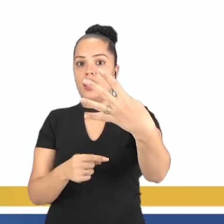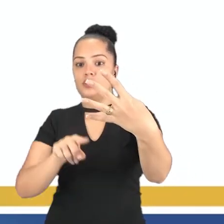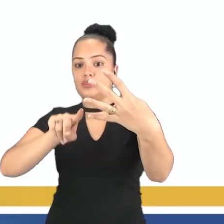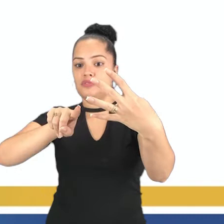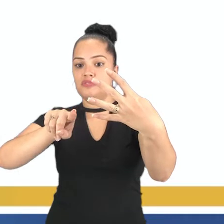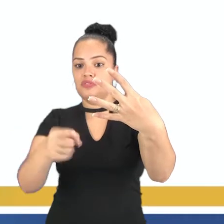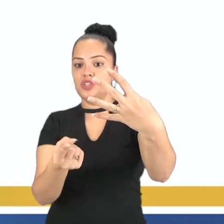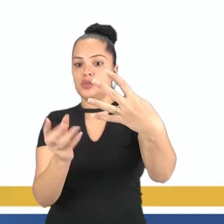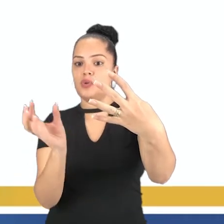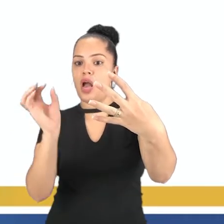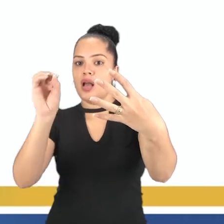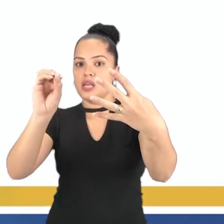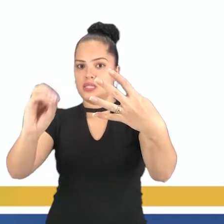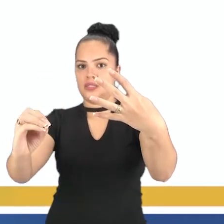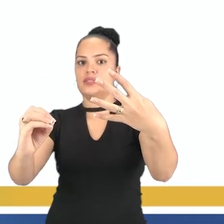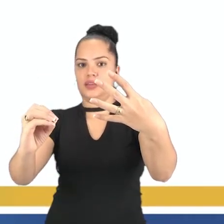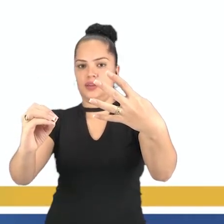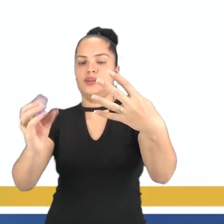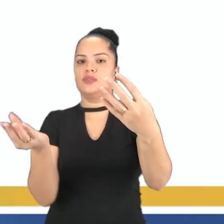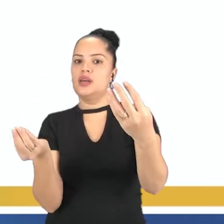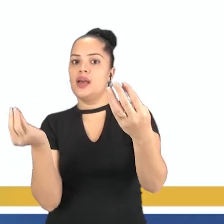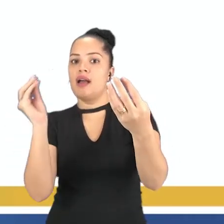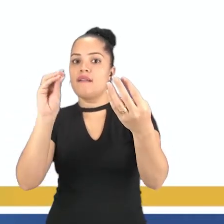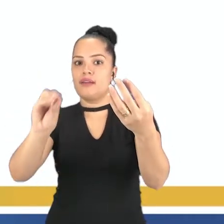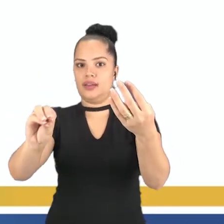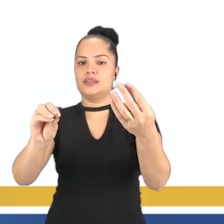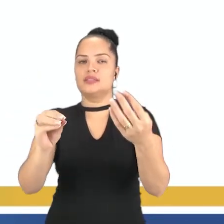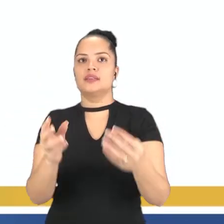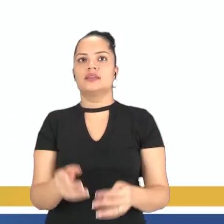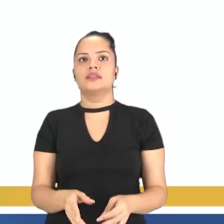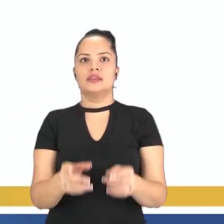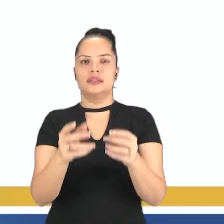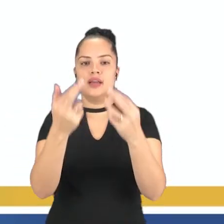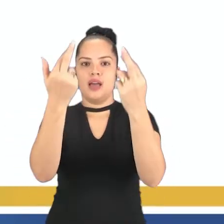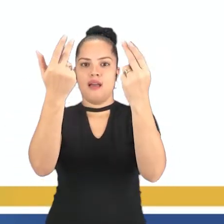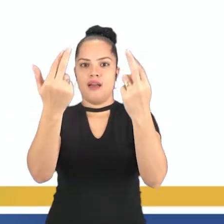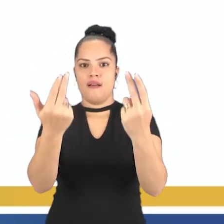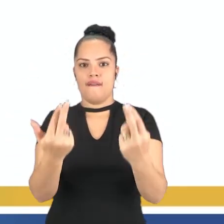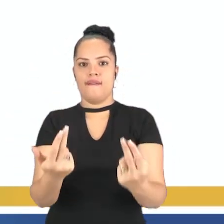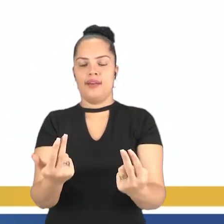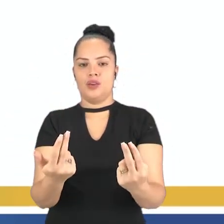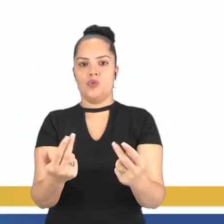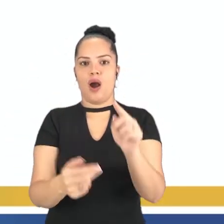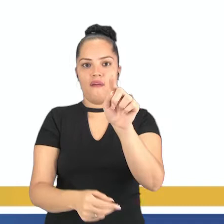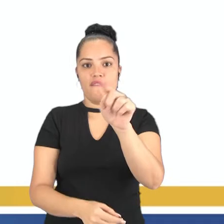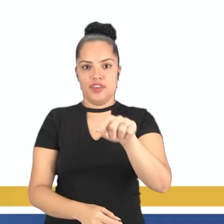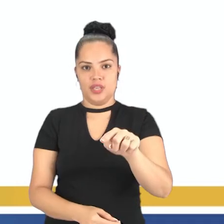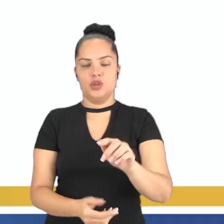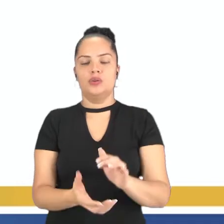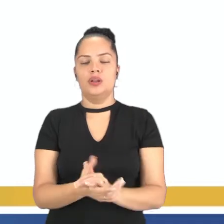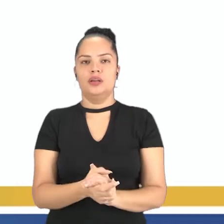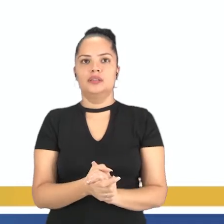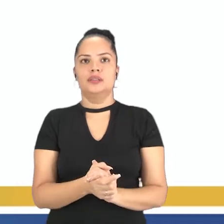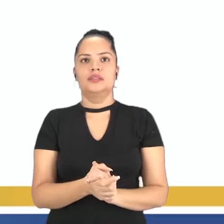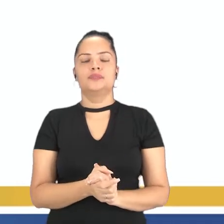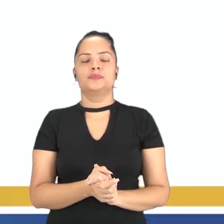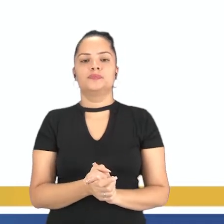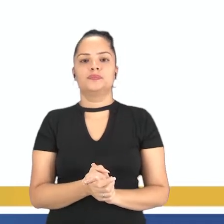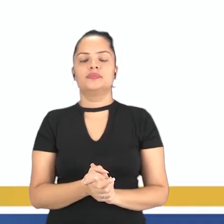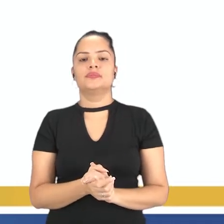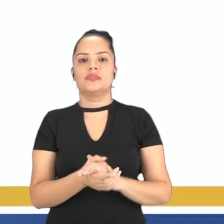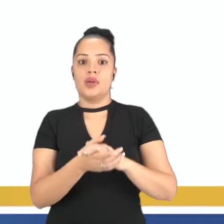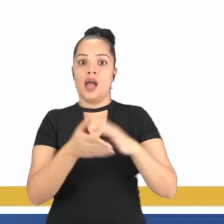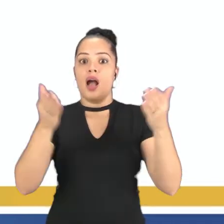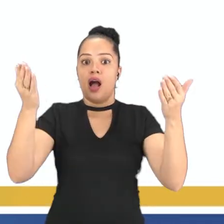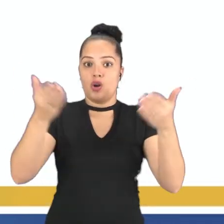observe que cada um tem uma casa decimal, ou seja, a balança está equilibrada. Feito isso, na outra linha, nós vamos tirar